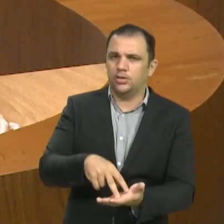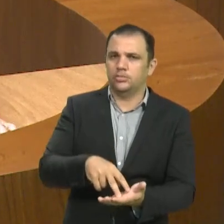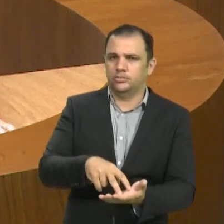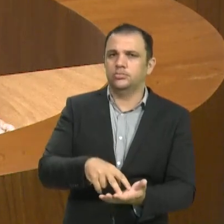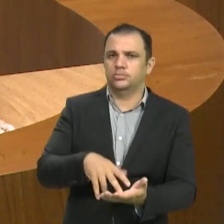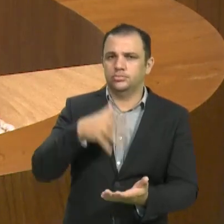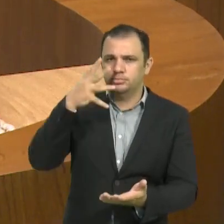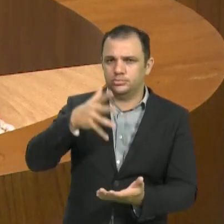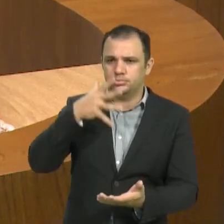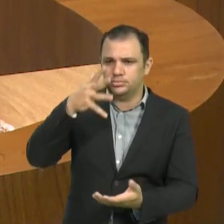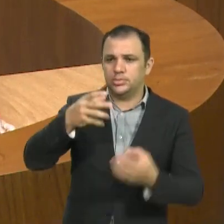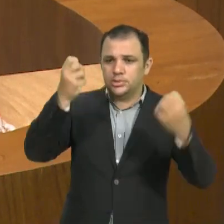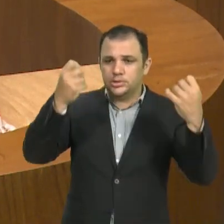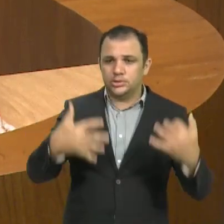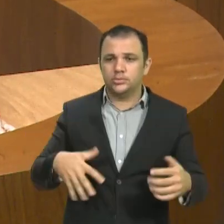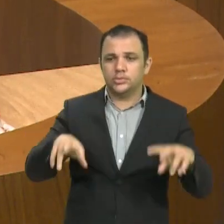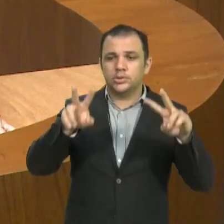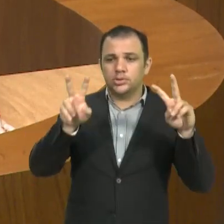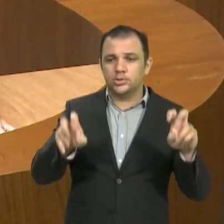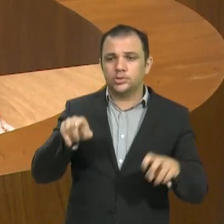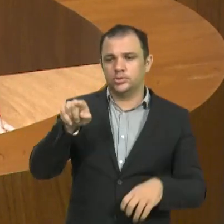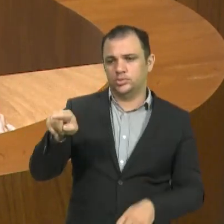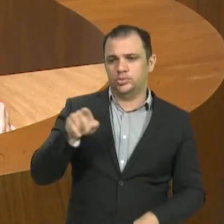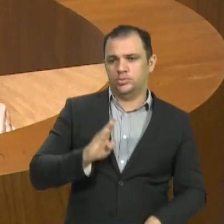mais dessa terra querida e